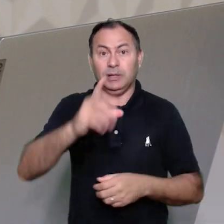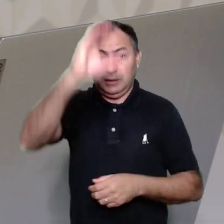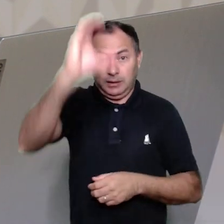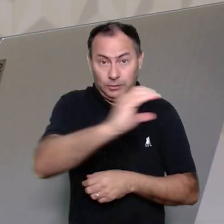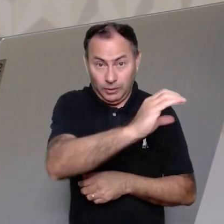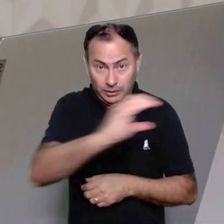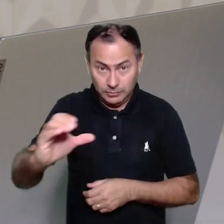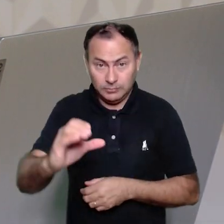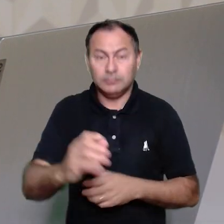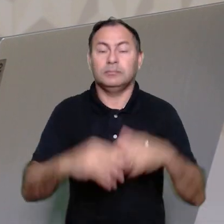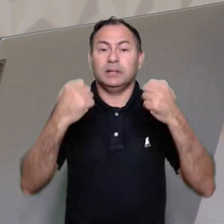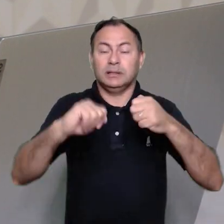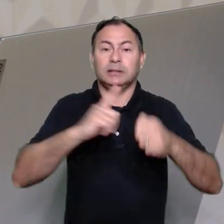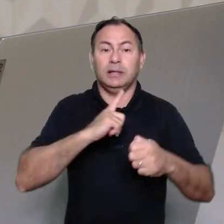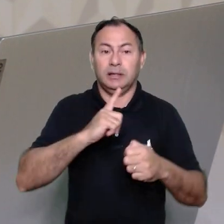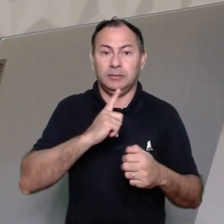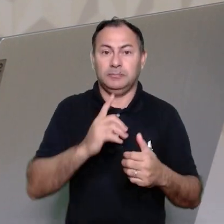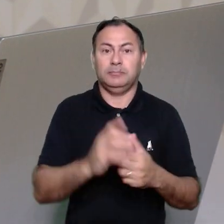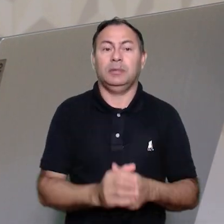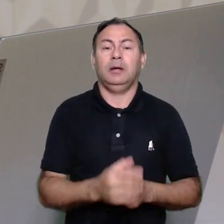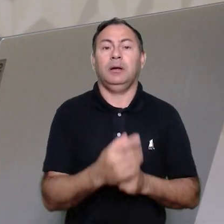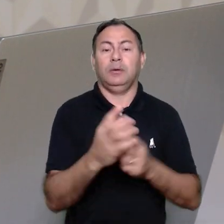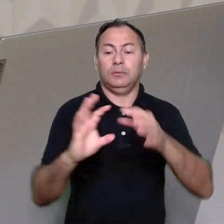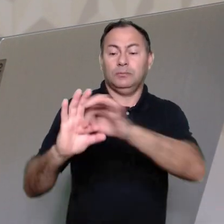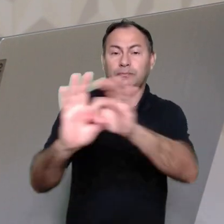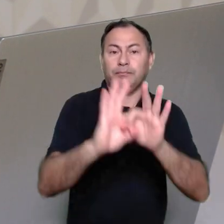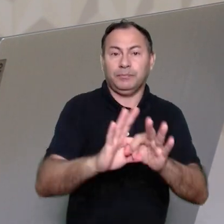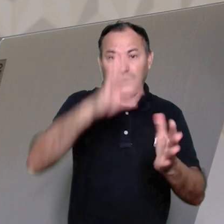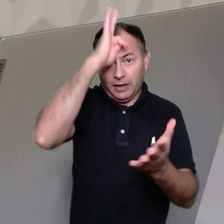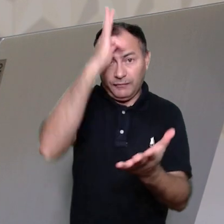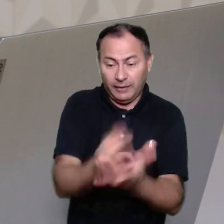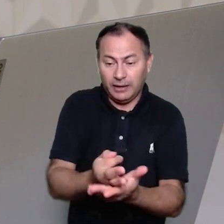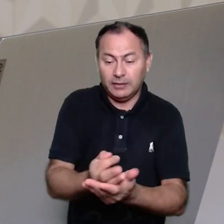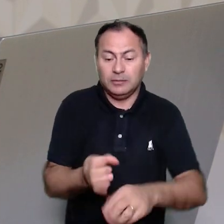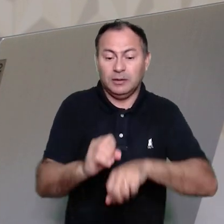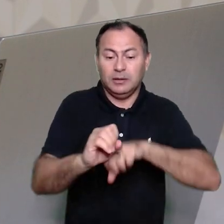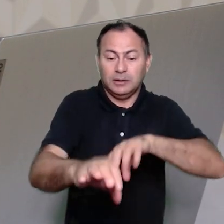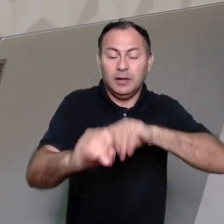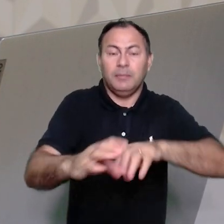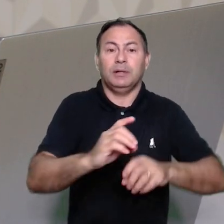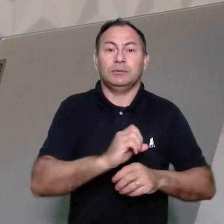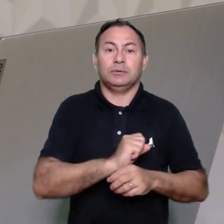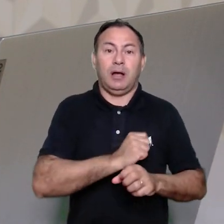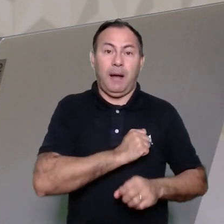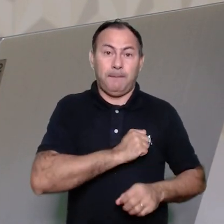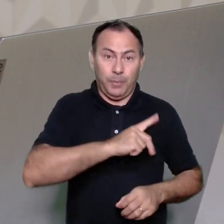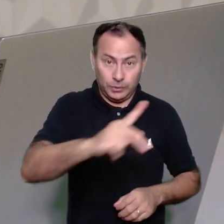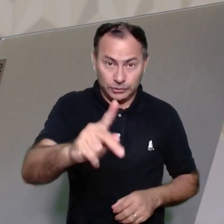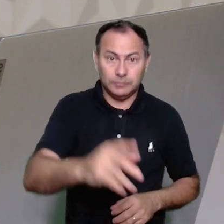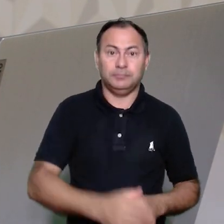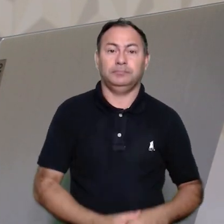ser católico, é preciso ter unidade na fé transmitida pelos apóstolos,